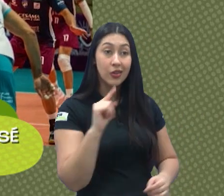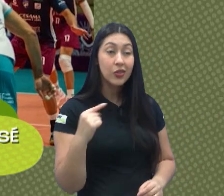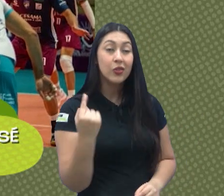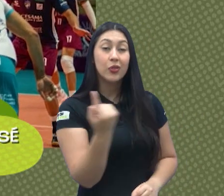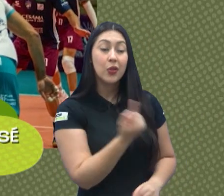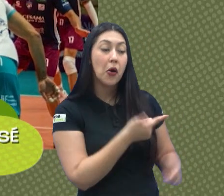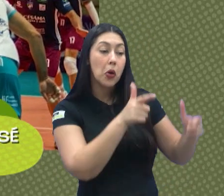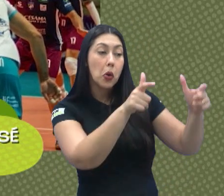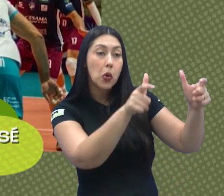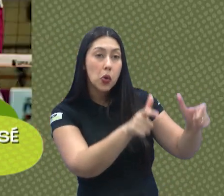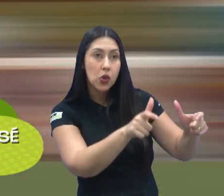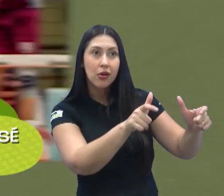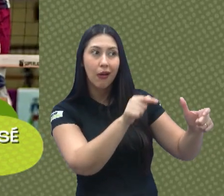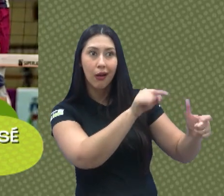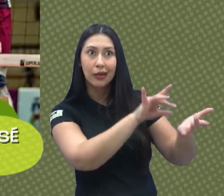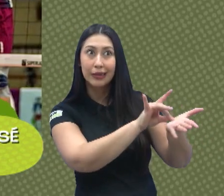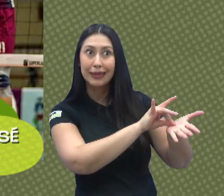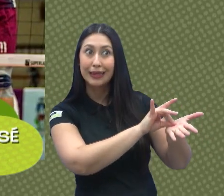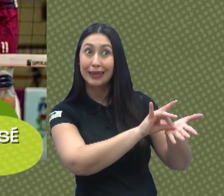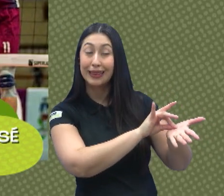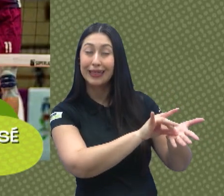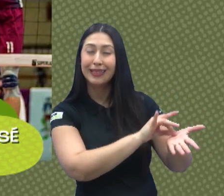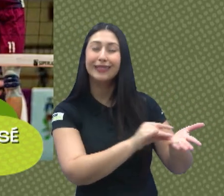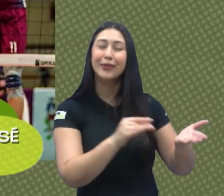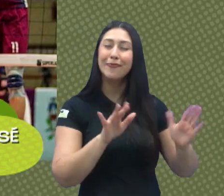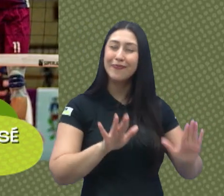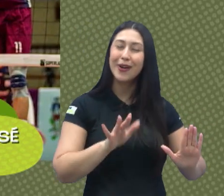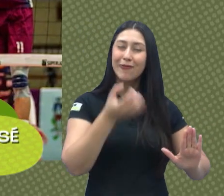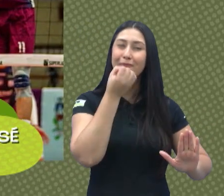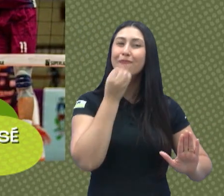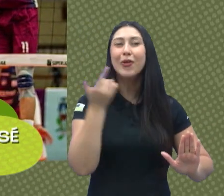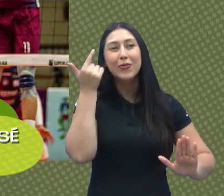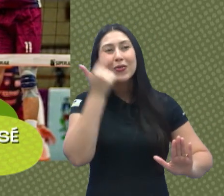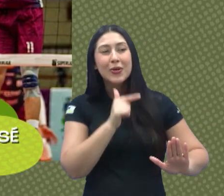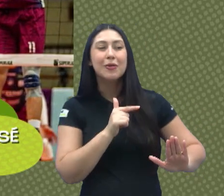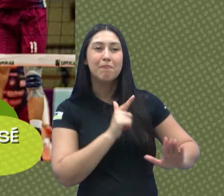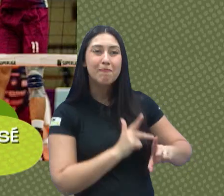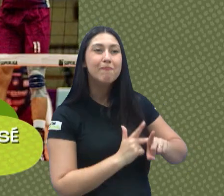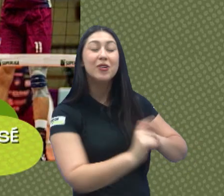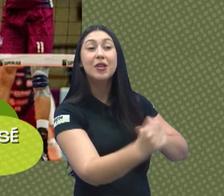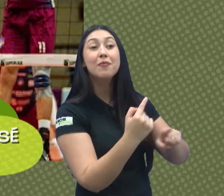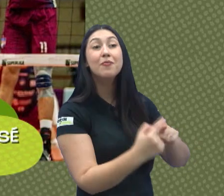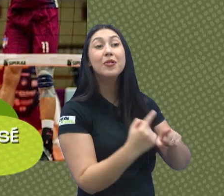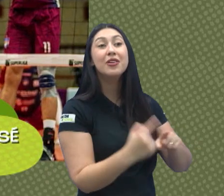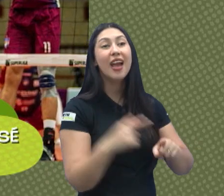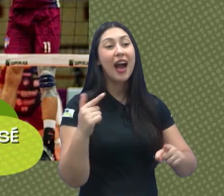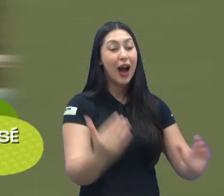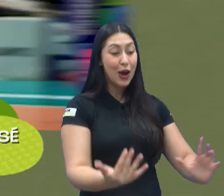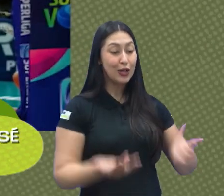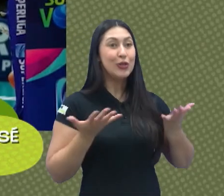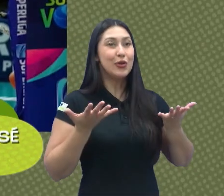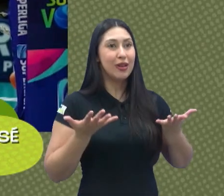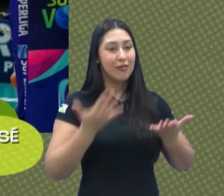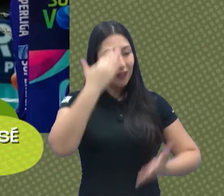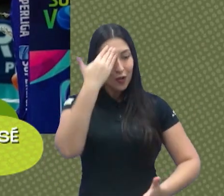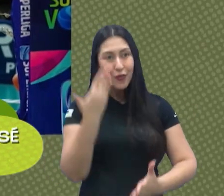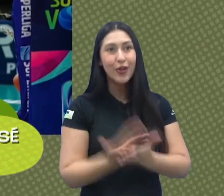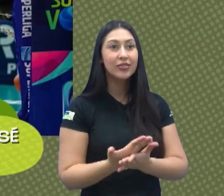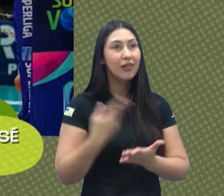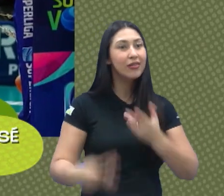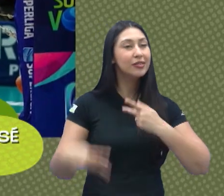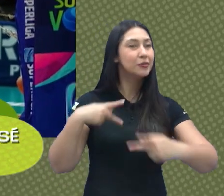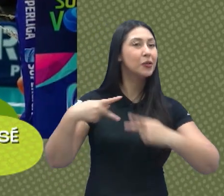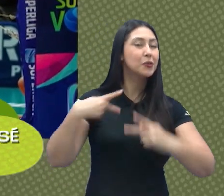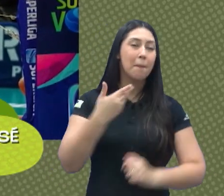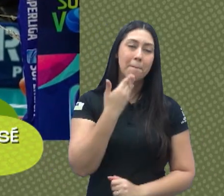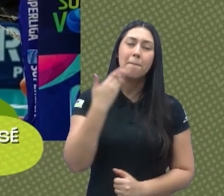terreno, né, do inimigo, então foi bom jogar bem lá, porque isso reflete na nossa confiança. Então, estar em casa, a gente já tem feito